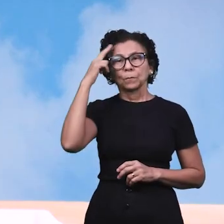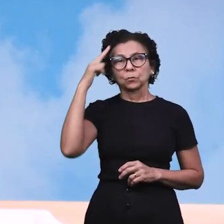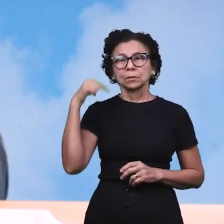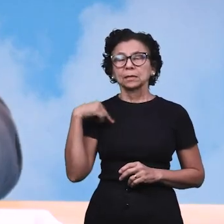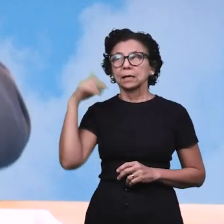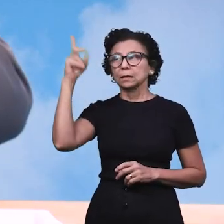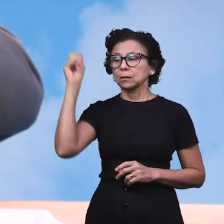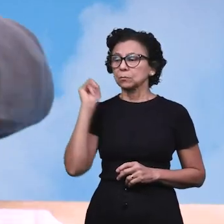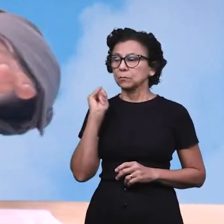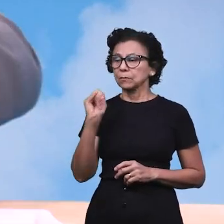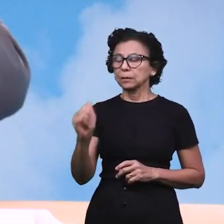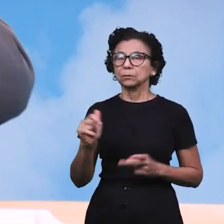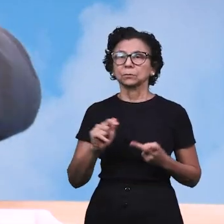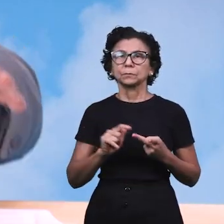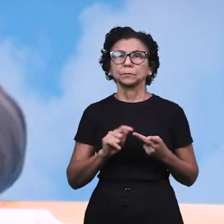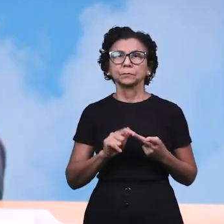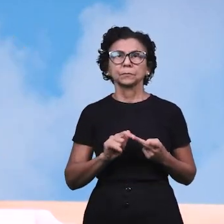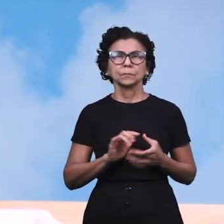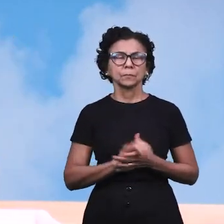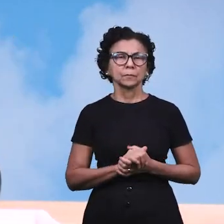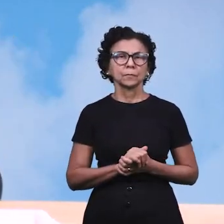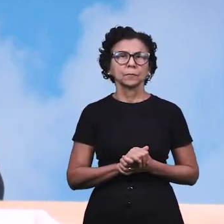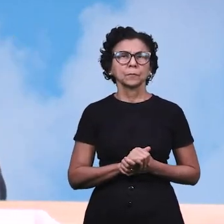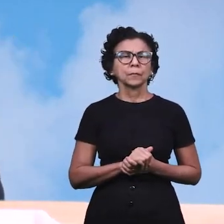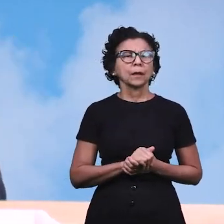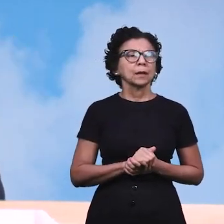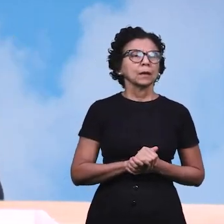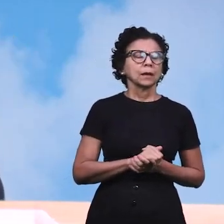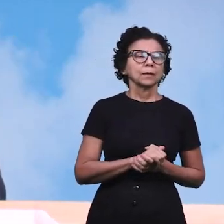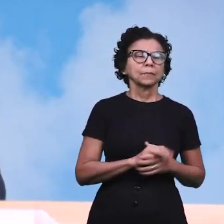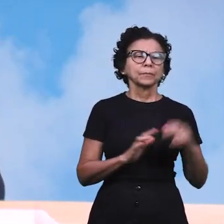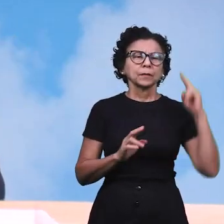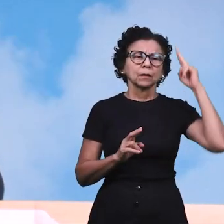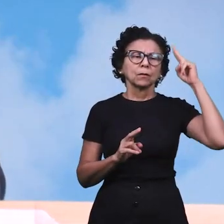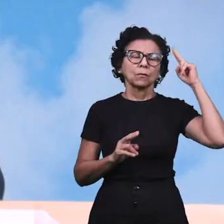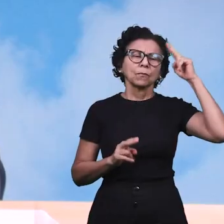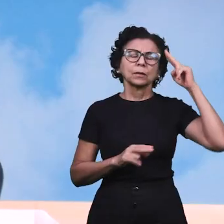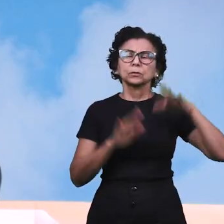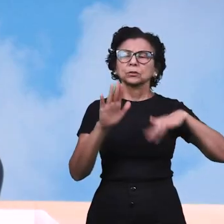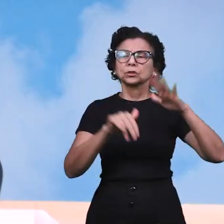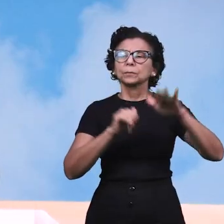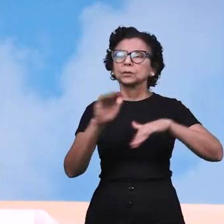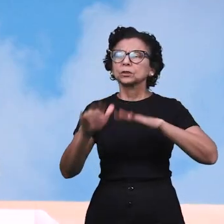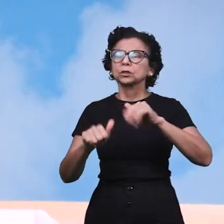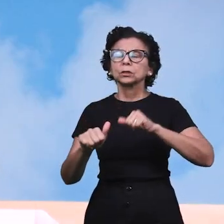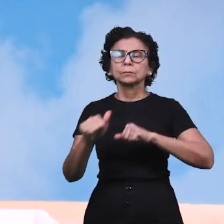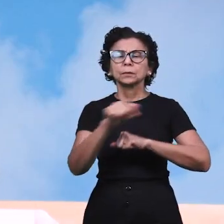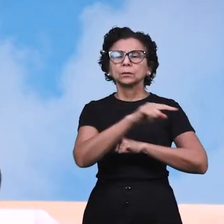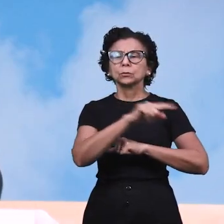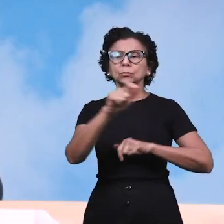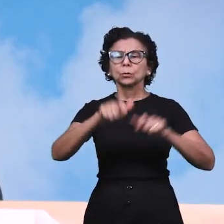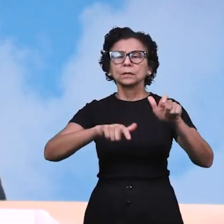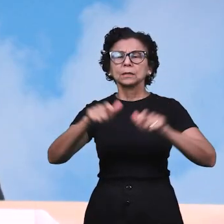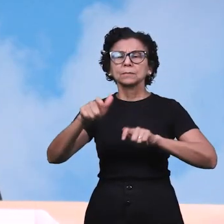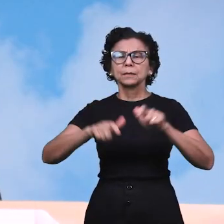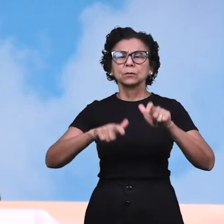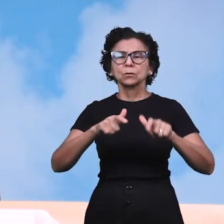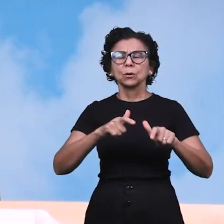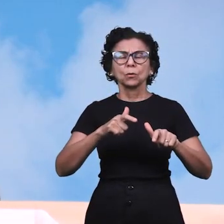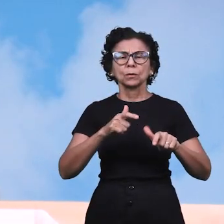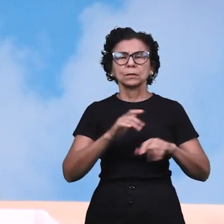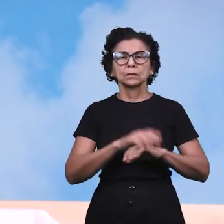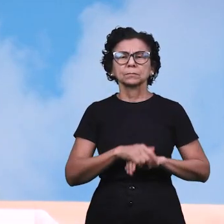de Deus. Chama sábio, chama todo mundo, chama tudo que o homem tem de ciência, como hoje as nossas ciências